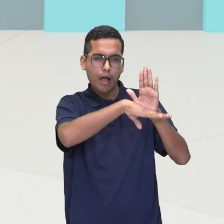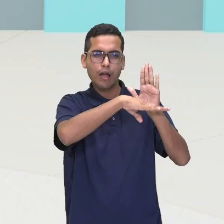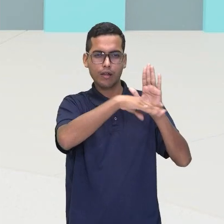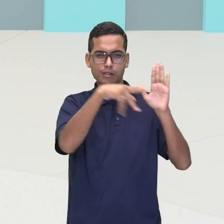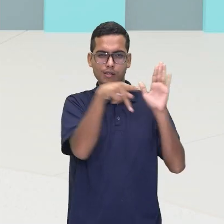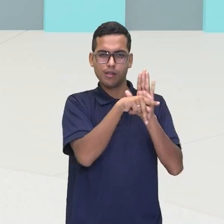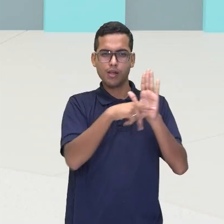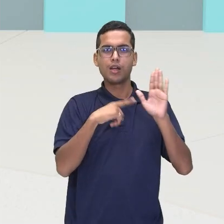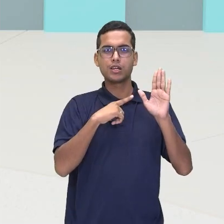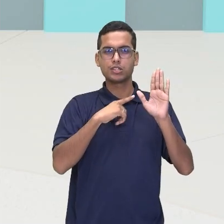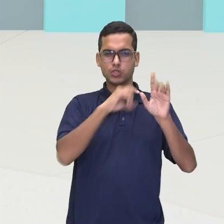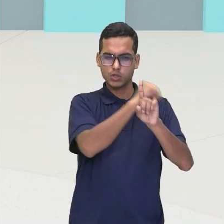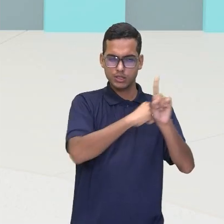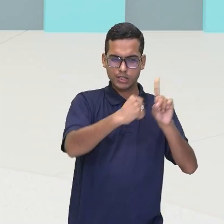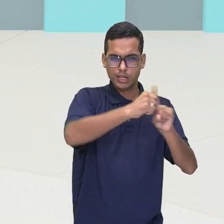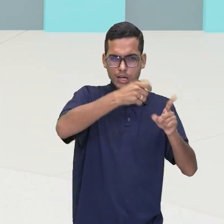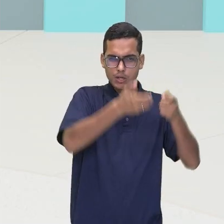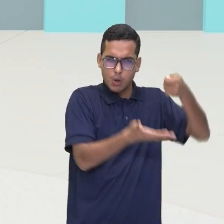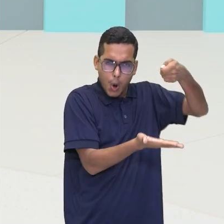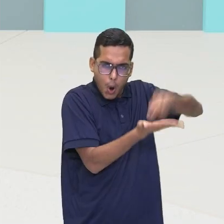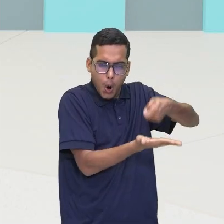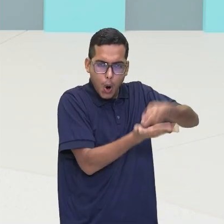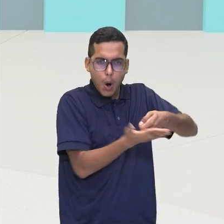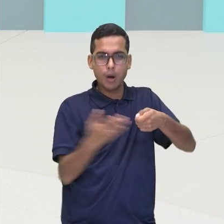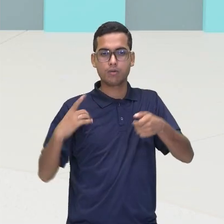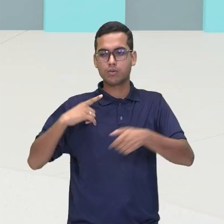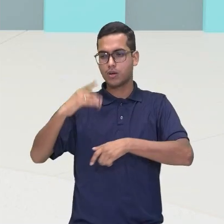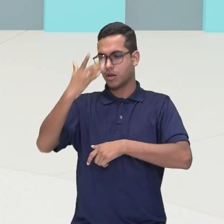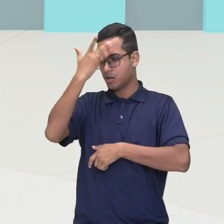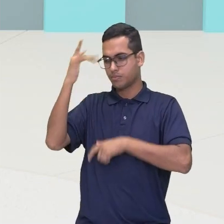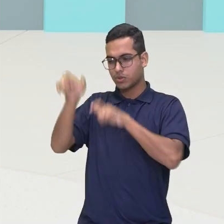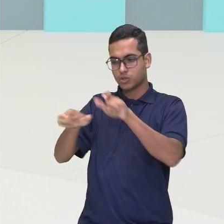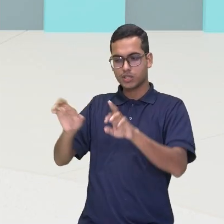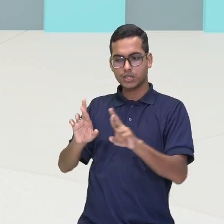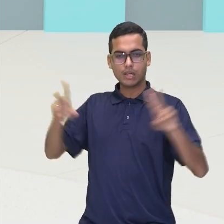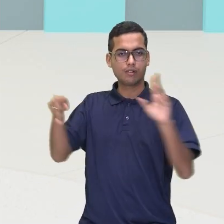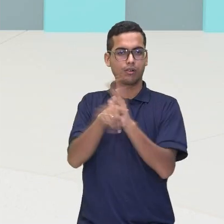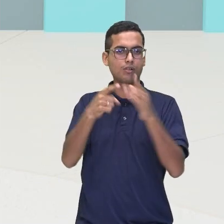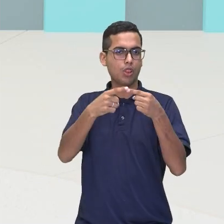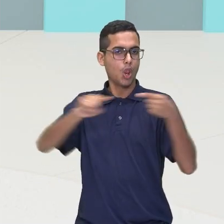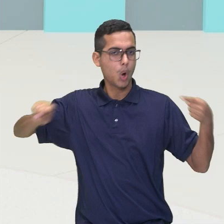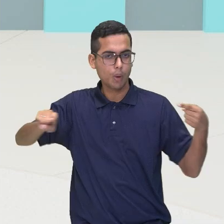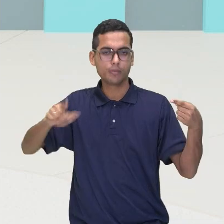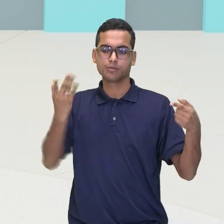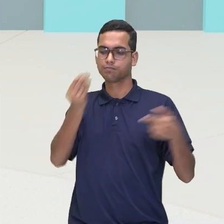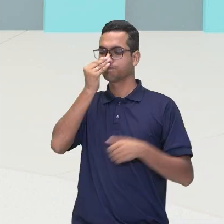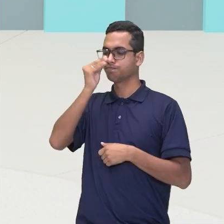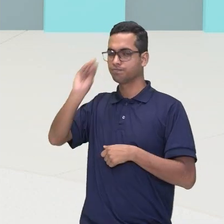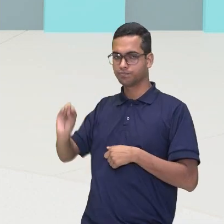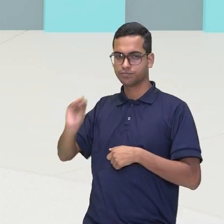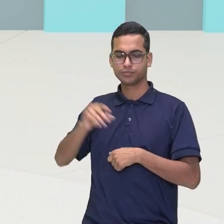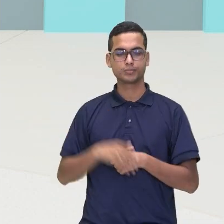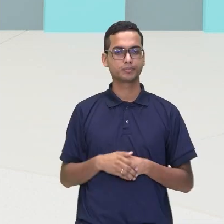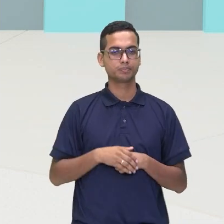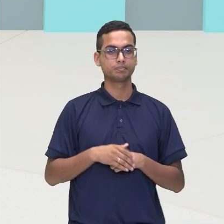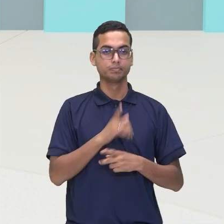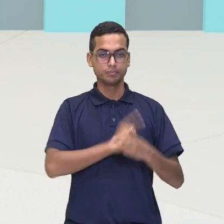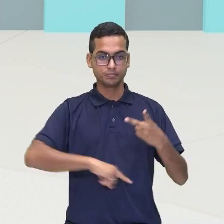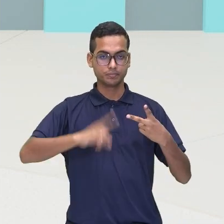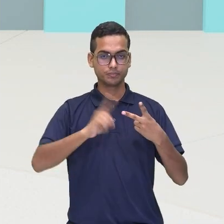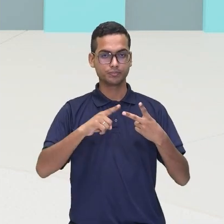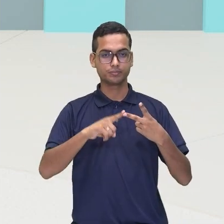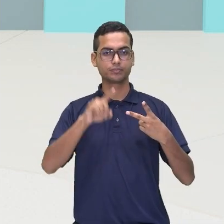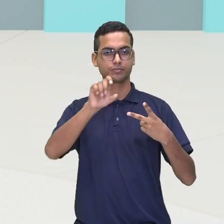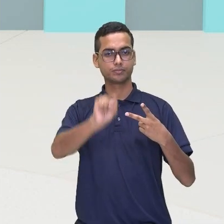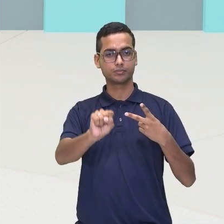um segundo momento histórico, que a gente vai chamar de segregação. Lembra que eu falei da nossa sala de aula que tinham